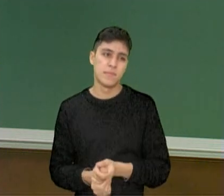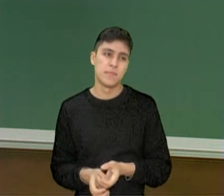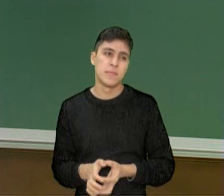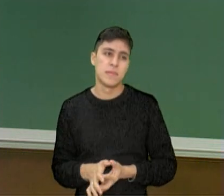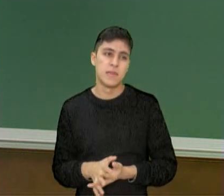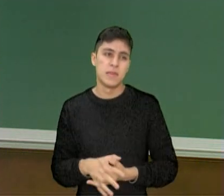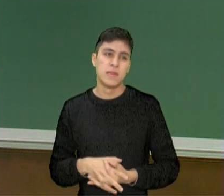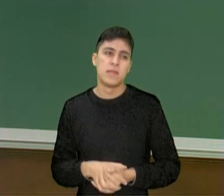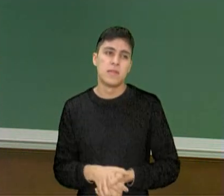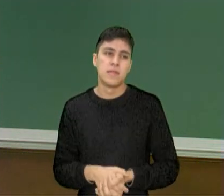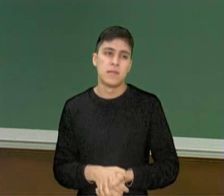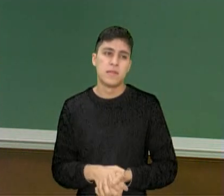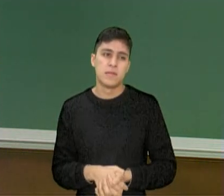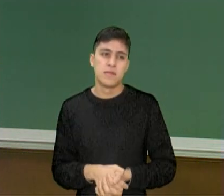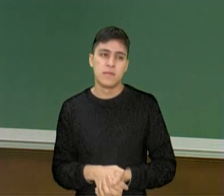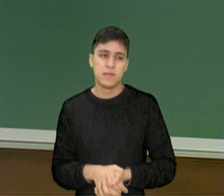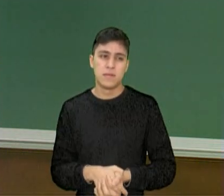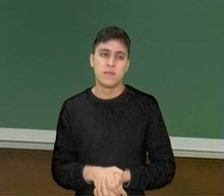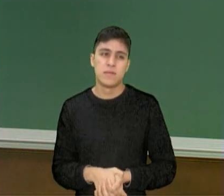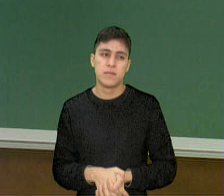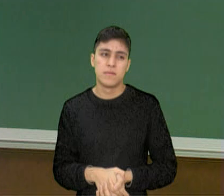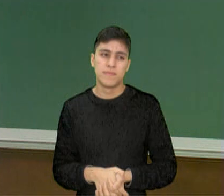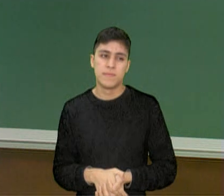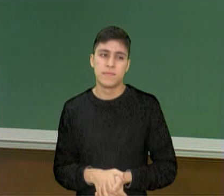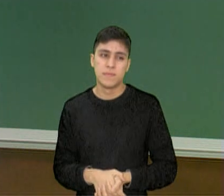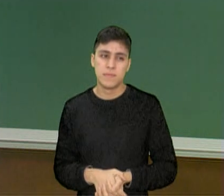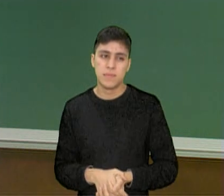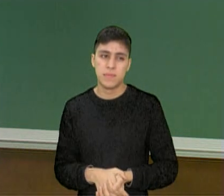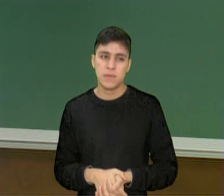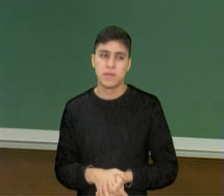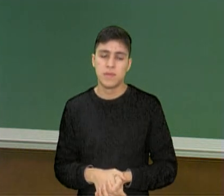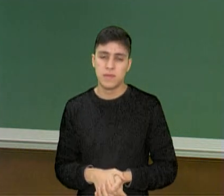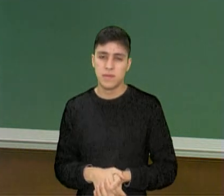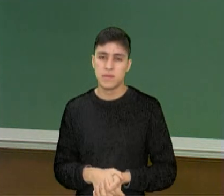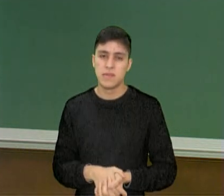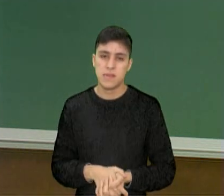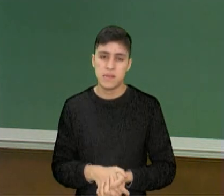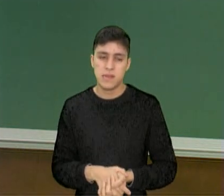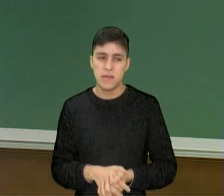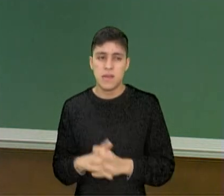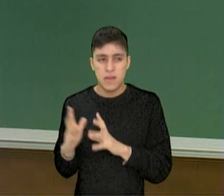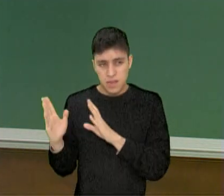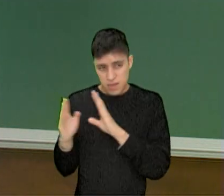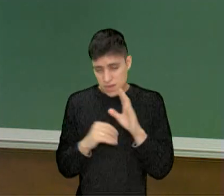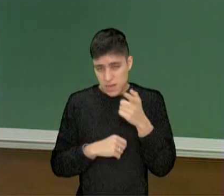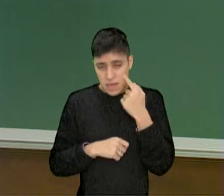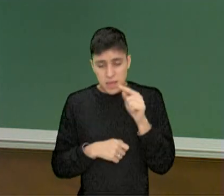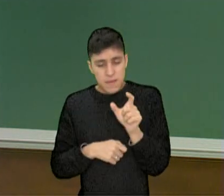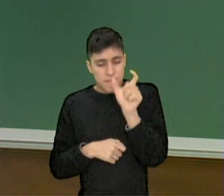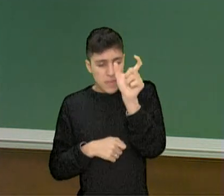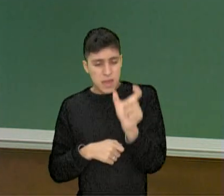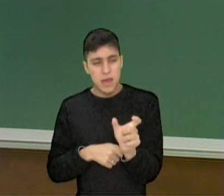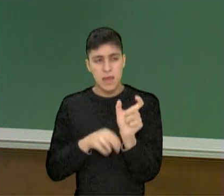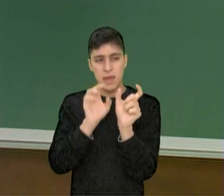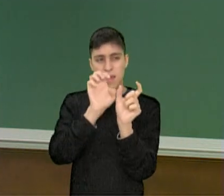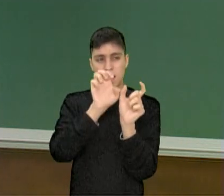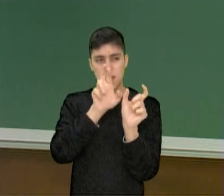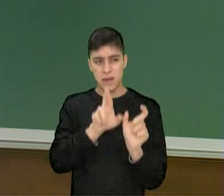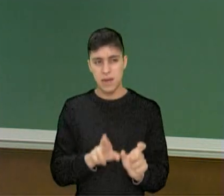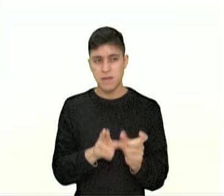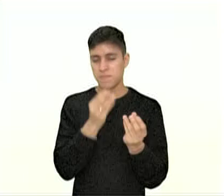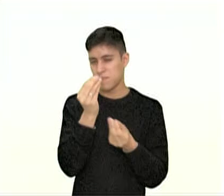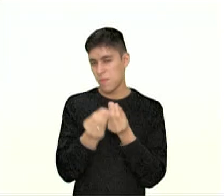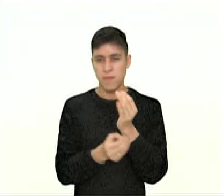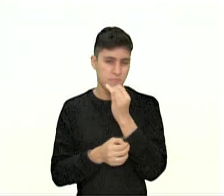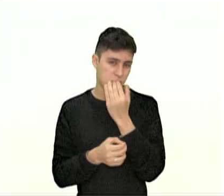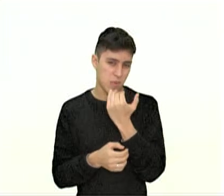vosotras probasteis. Ellos, ellas ou ustedes probaram. Agora as palavras terminadas em comer, por